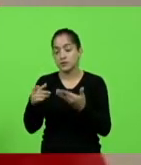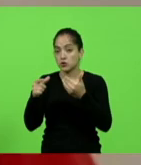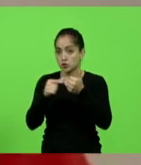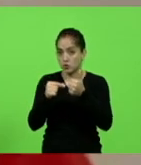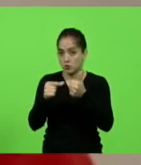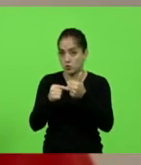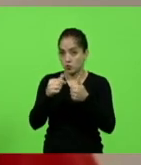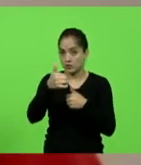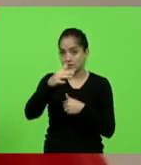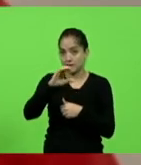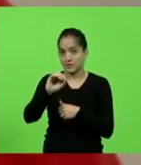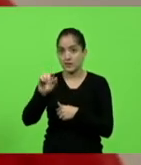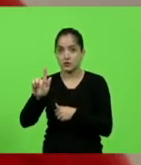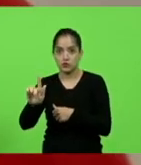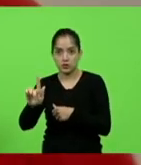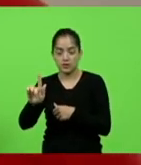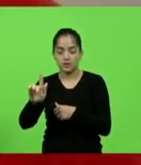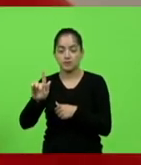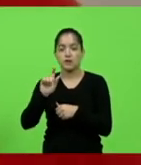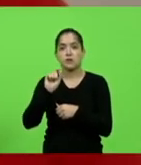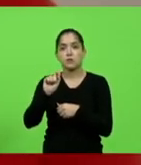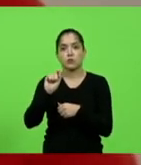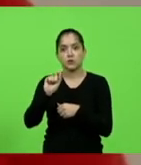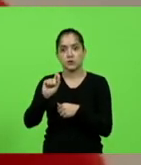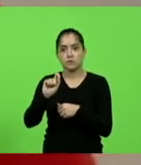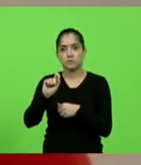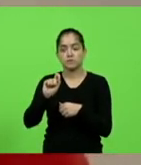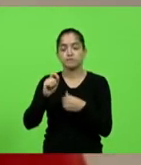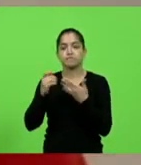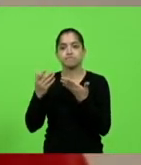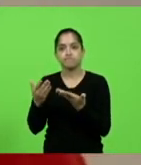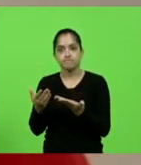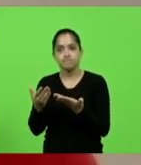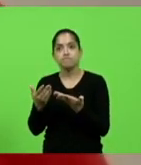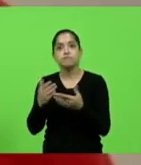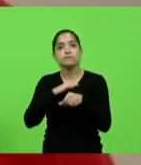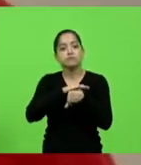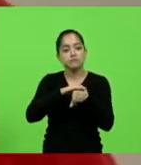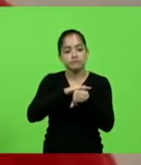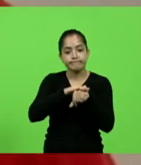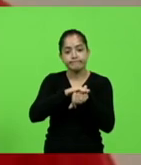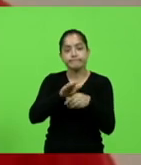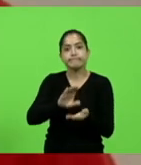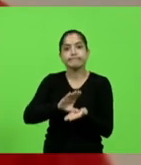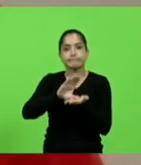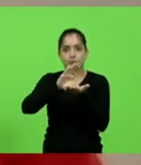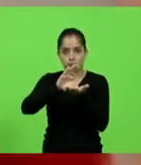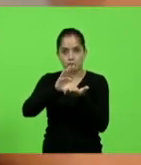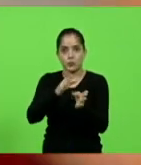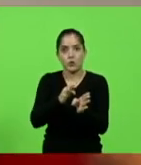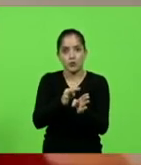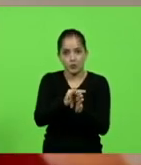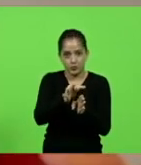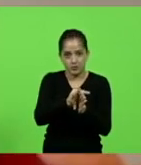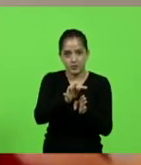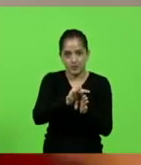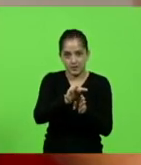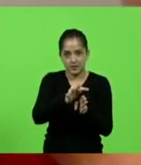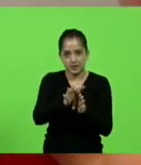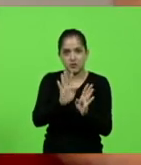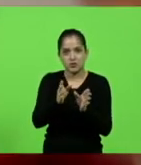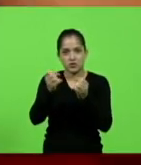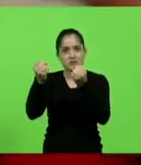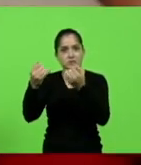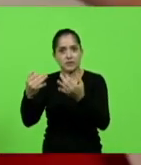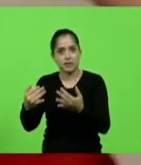10G, né, faz necessário conversar com membros dos conselhos tutelares. Alguém já falou aqui, o